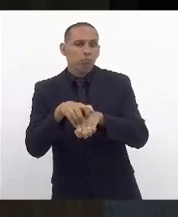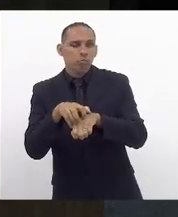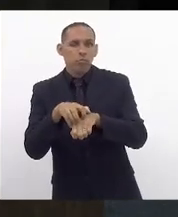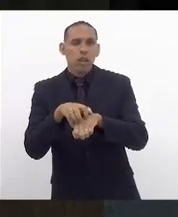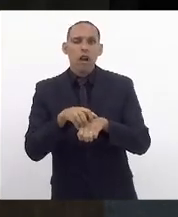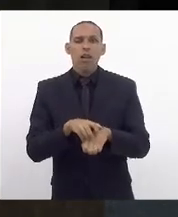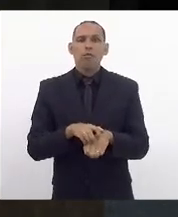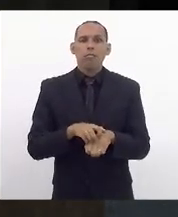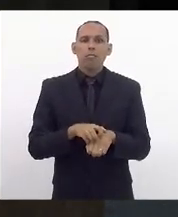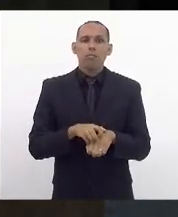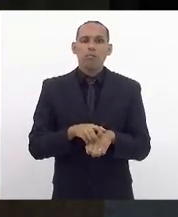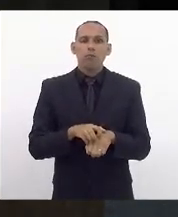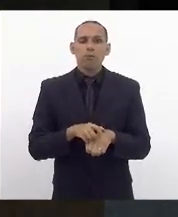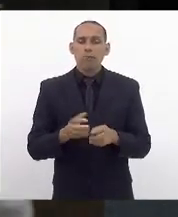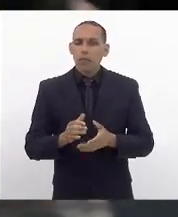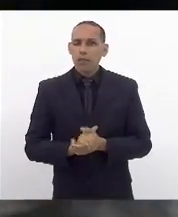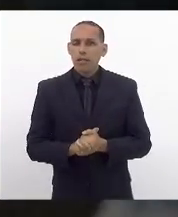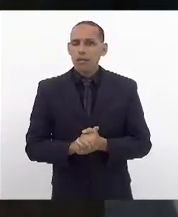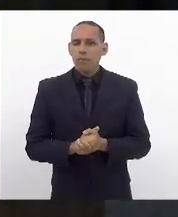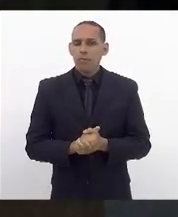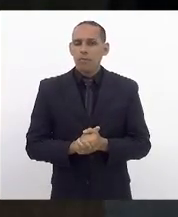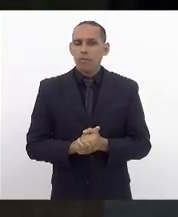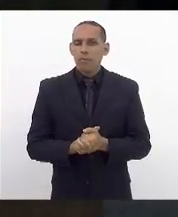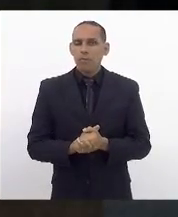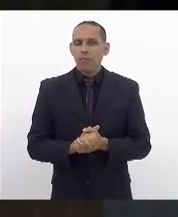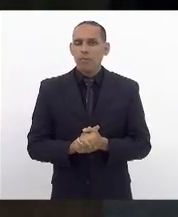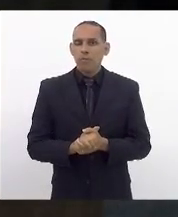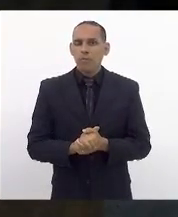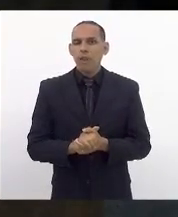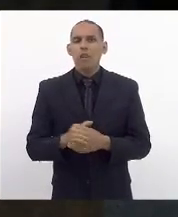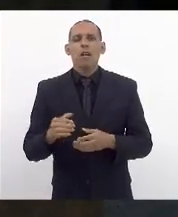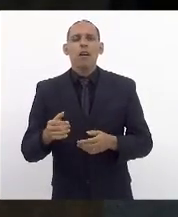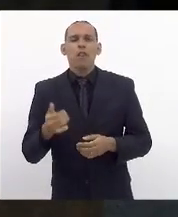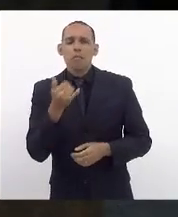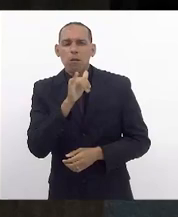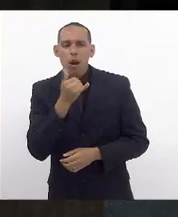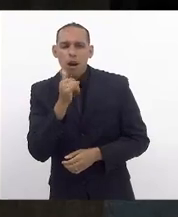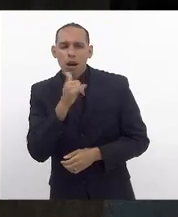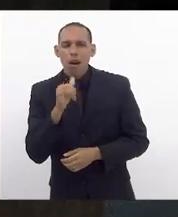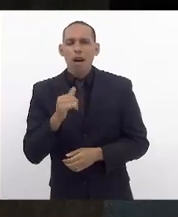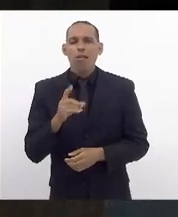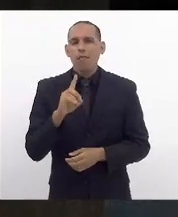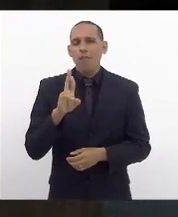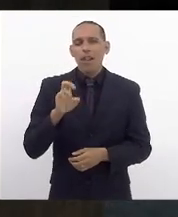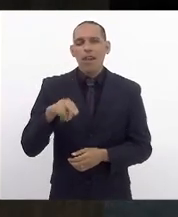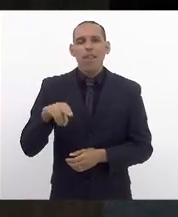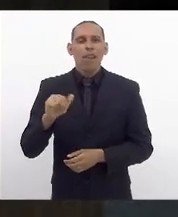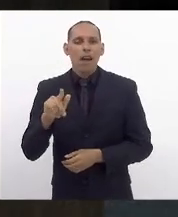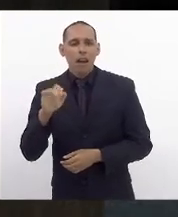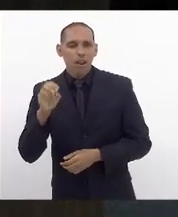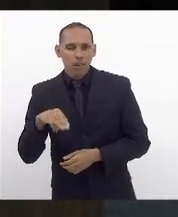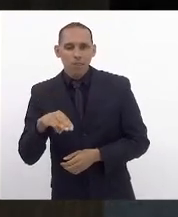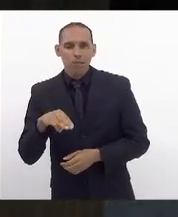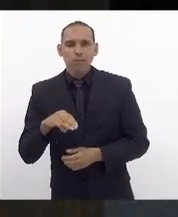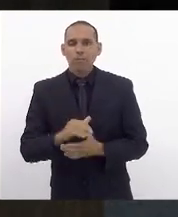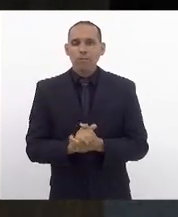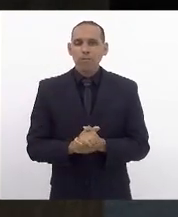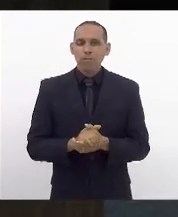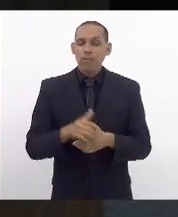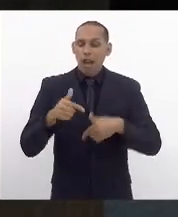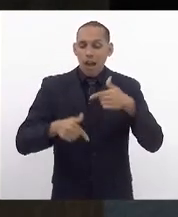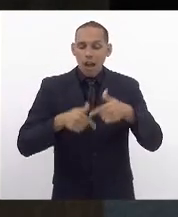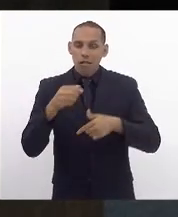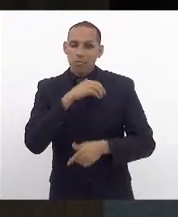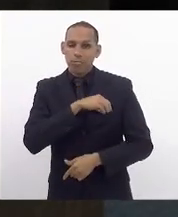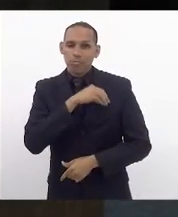o saneamento básico, o suprimento energético, a drenagem, o trabalho remunerado,